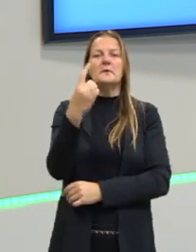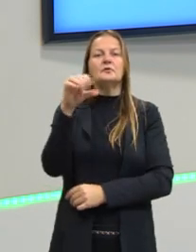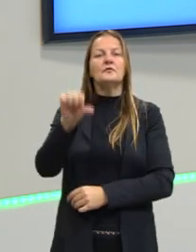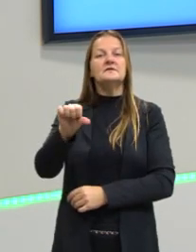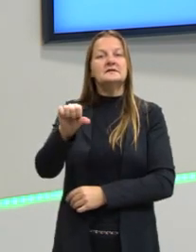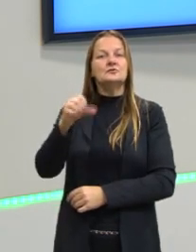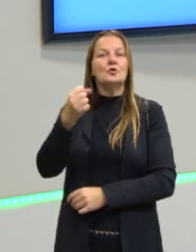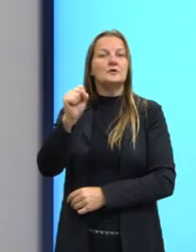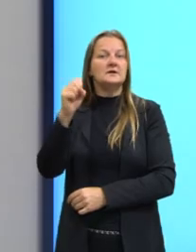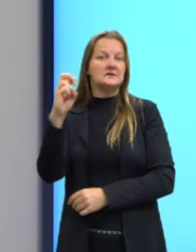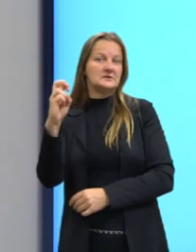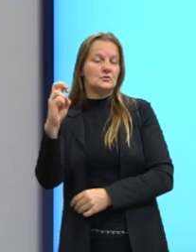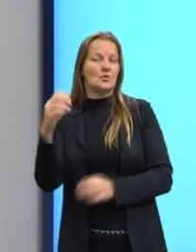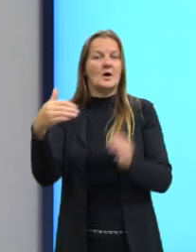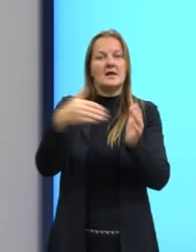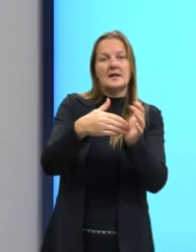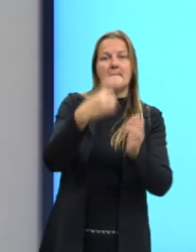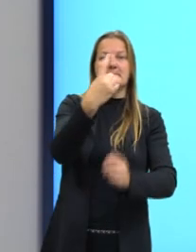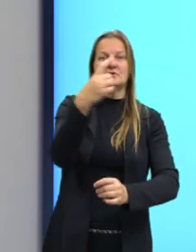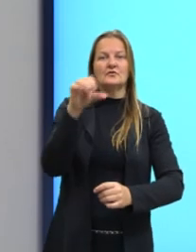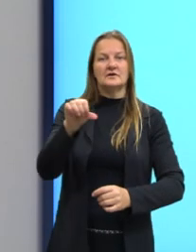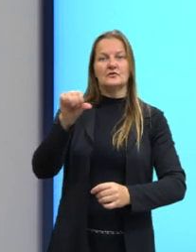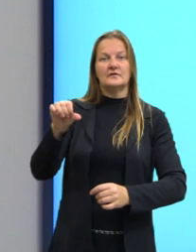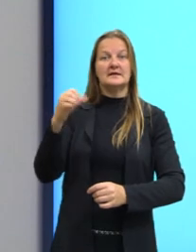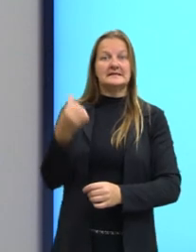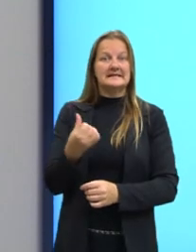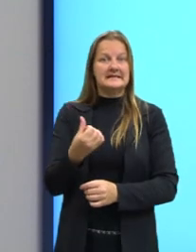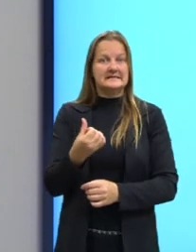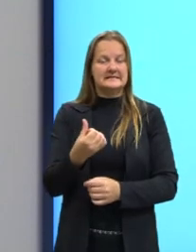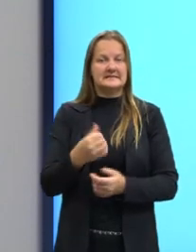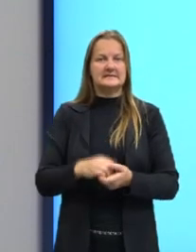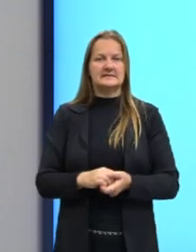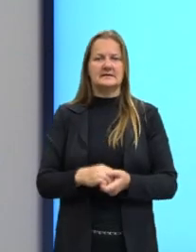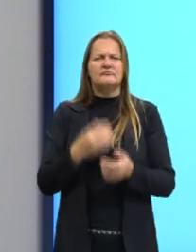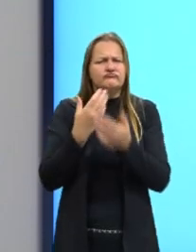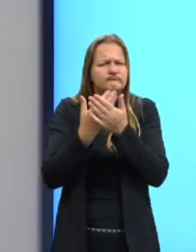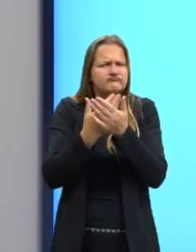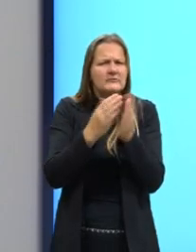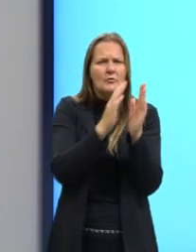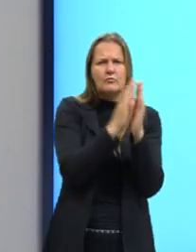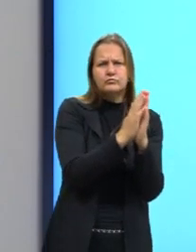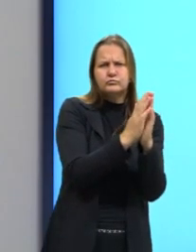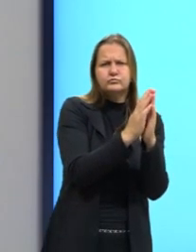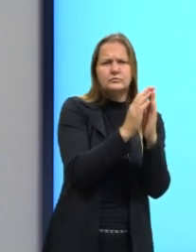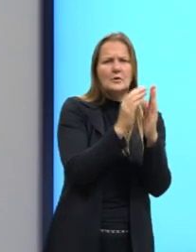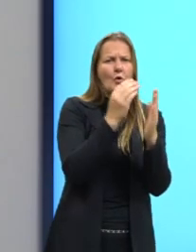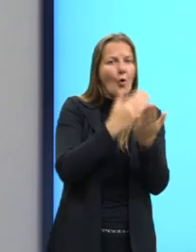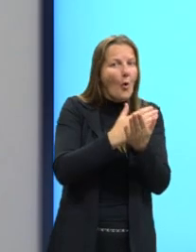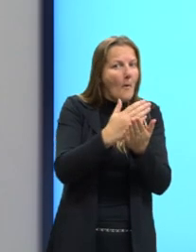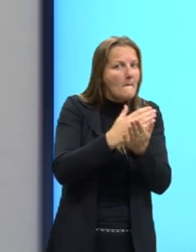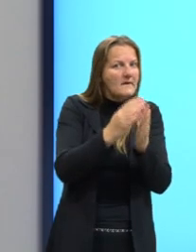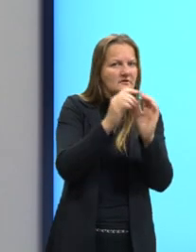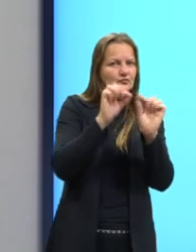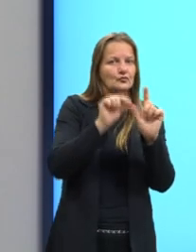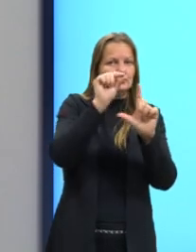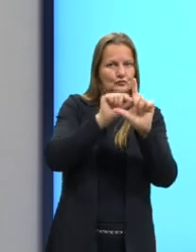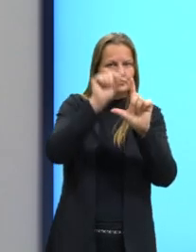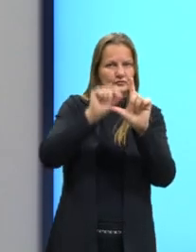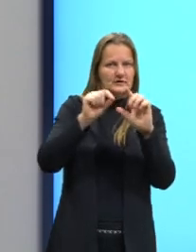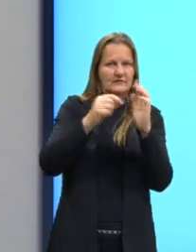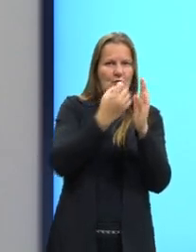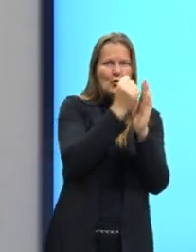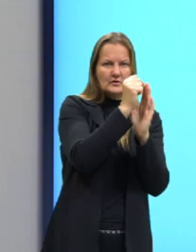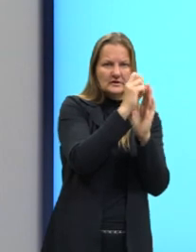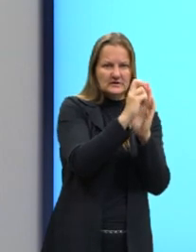85 96 então é todo o período dado né todo o período estudado então que vai desde o início do gráfico de